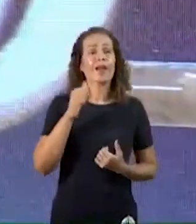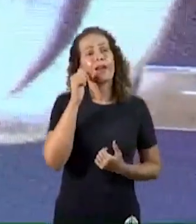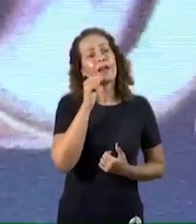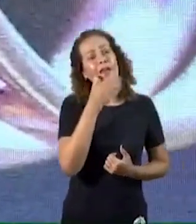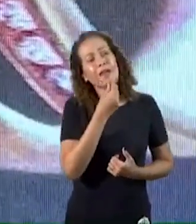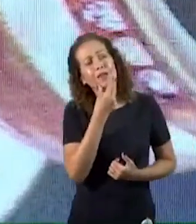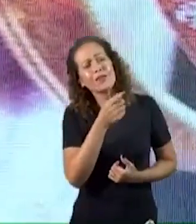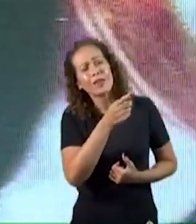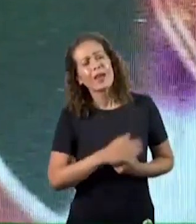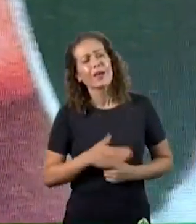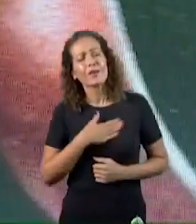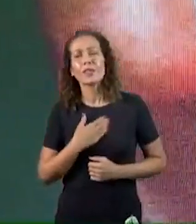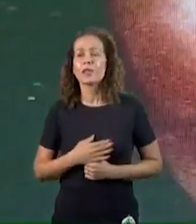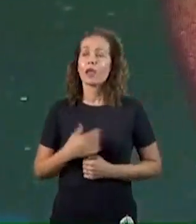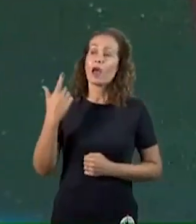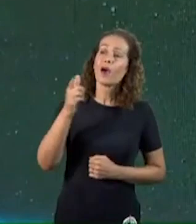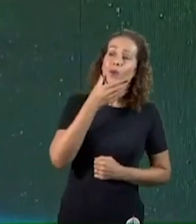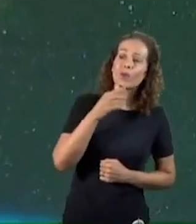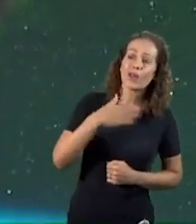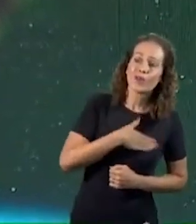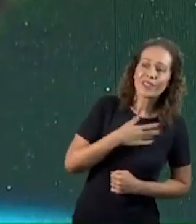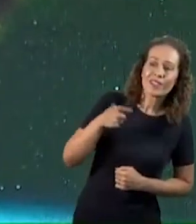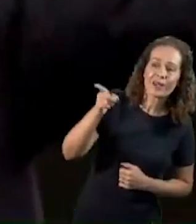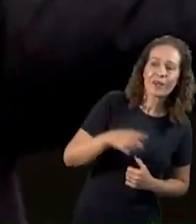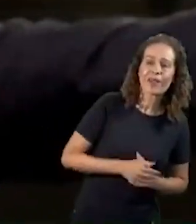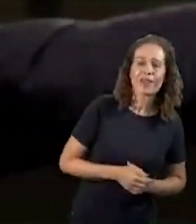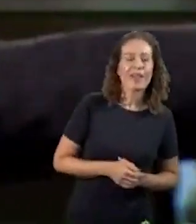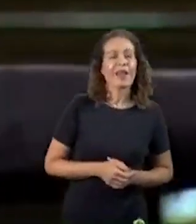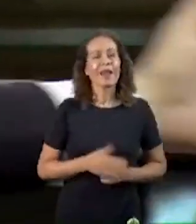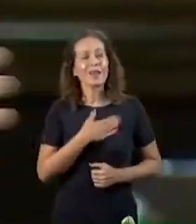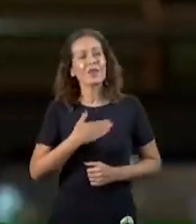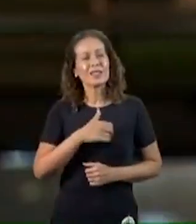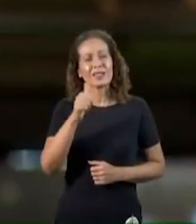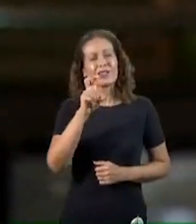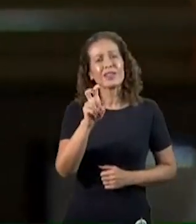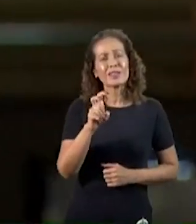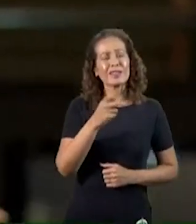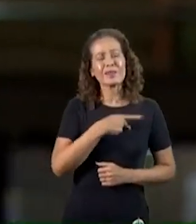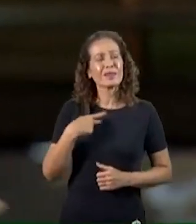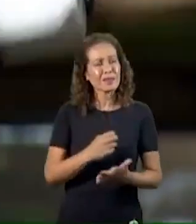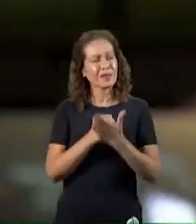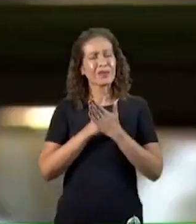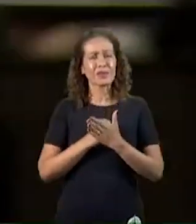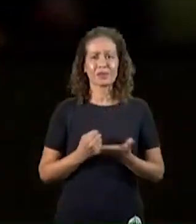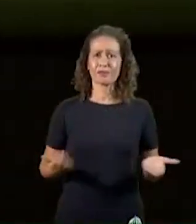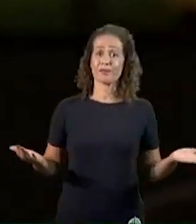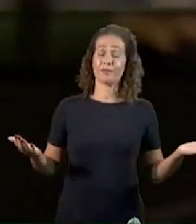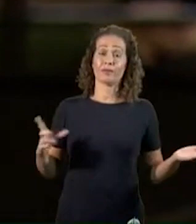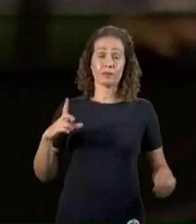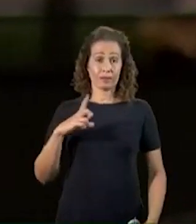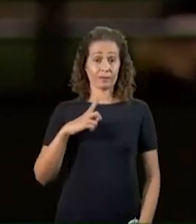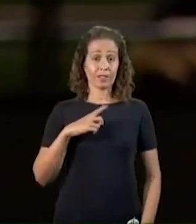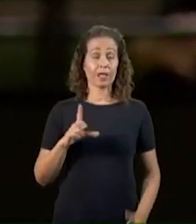menino, gostei. Ai, mas aí passou outro ali no fundo, gostei também. Ai, estou gostando de 15, pastor, me ajuda. Tem a nossa lojinha